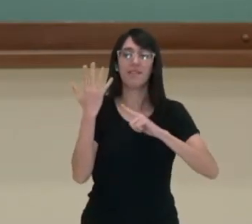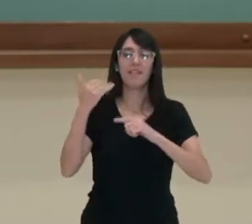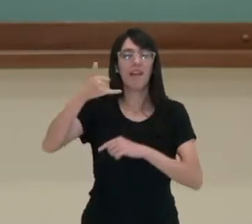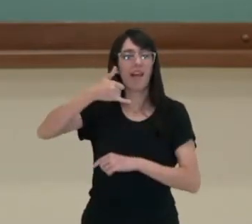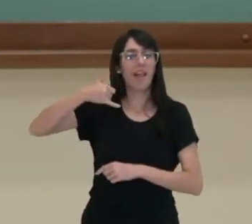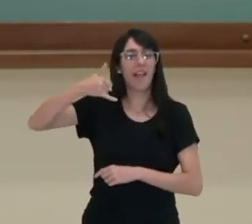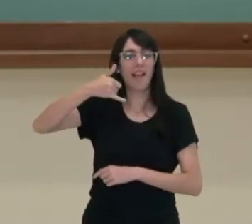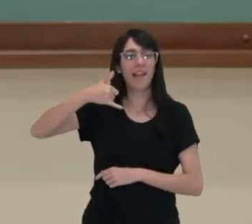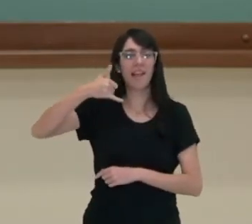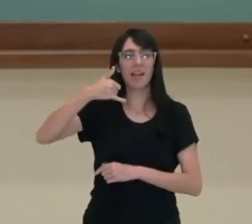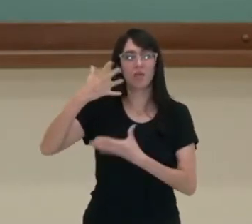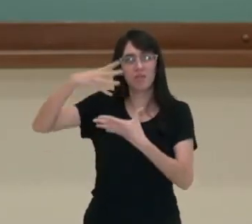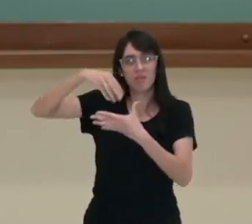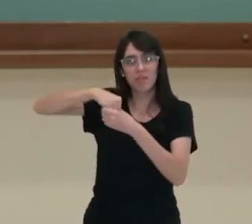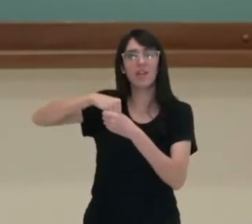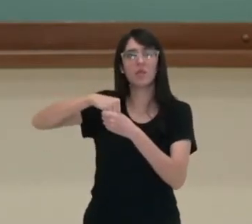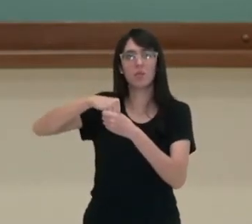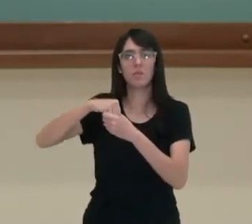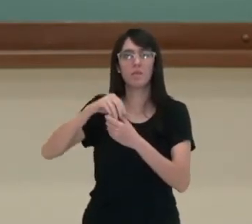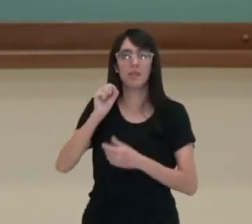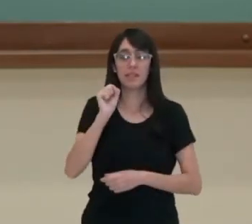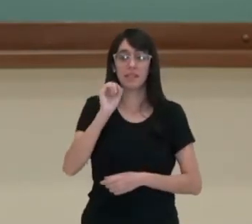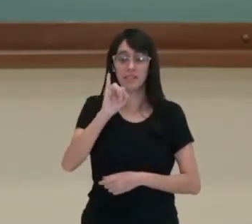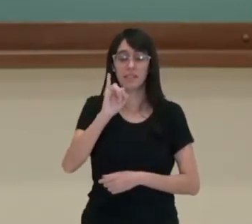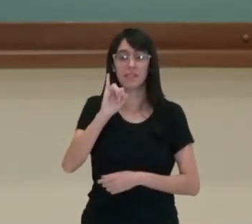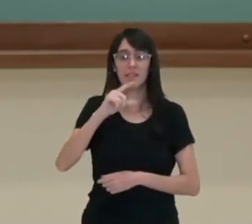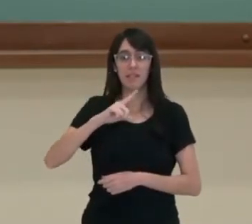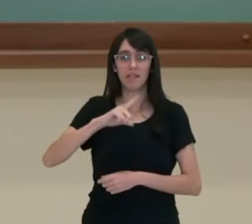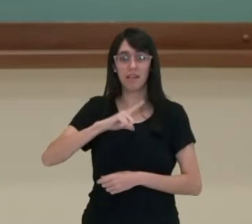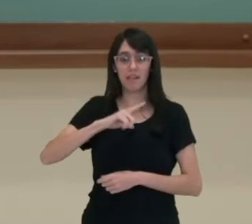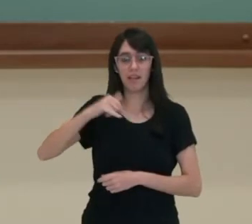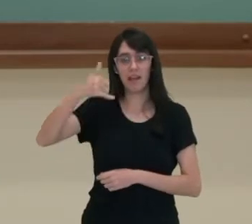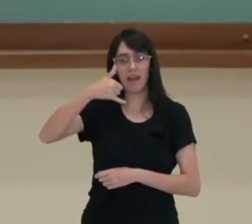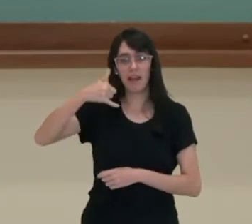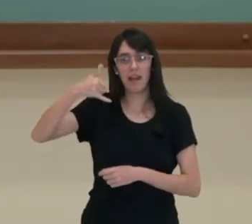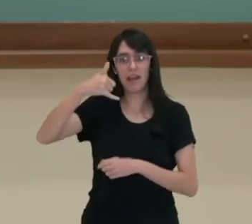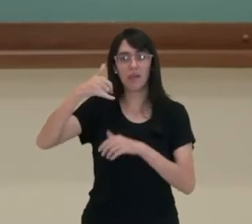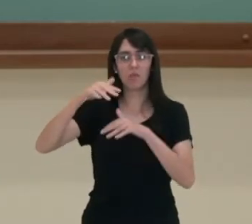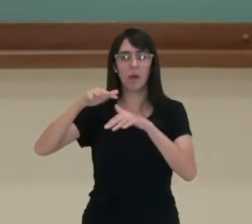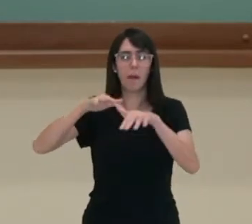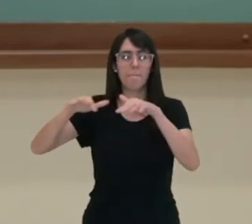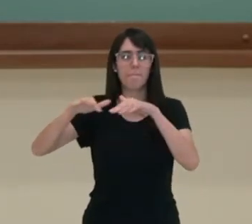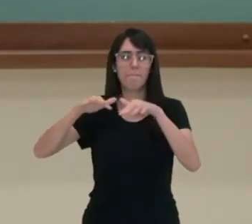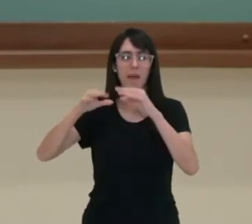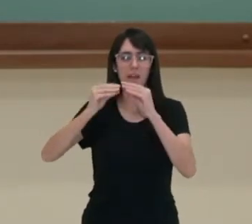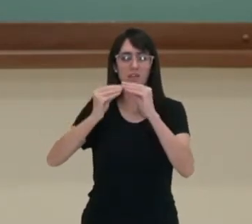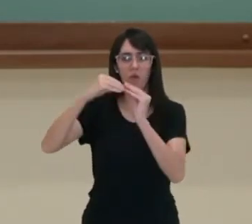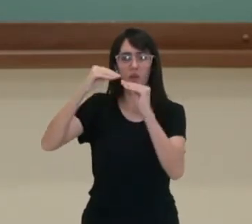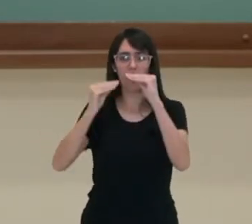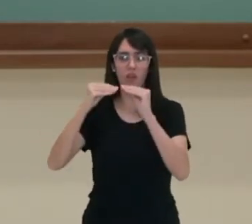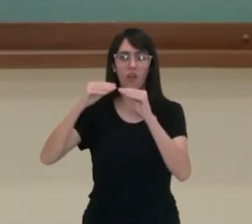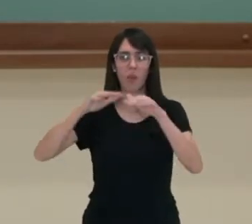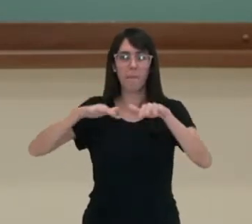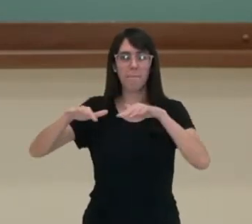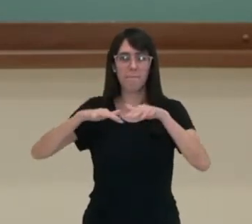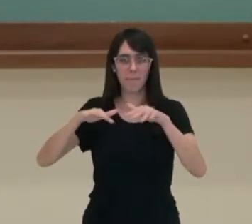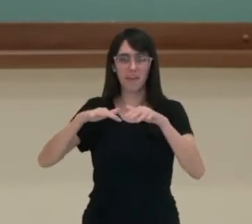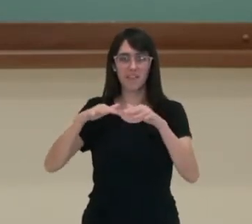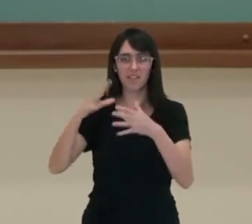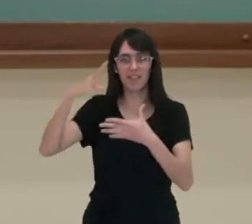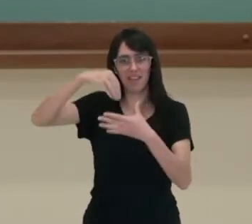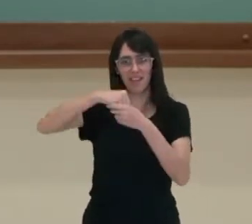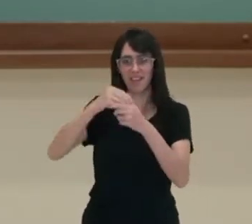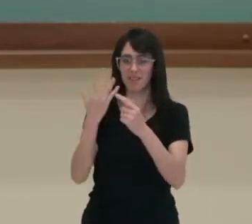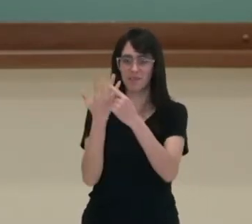líquido sinovial. Quando esse líquido, ele se mexe ou ele anda, né, até pelos nossos movimentos, vai